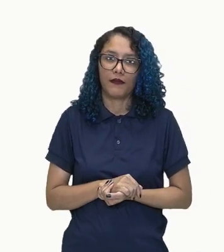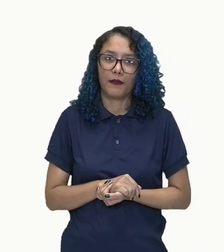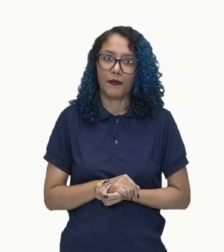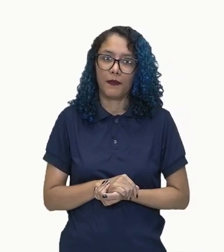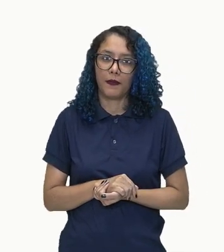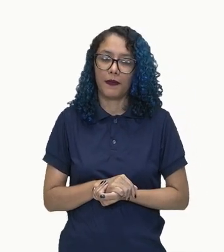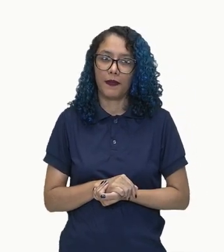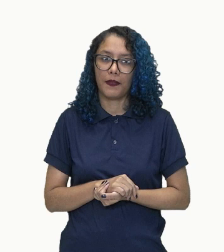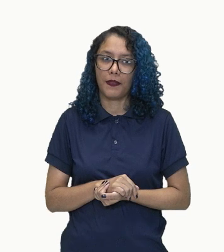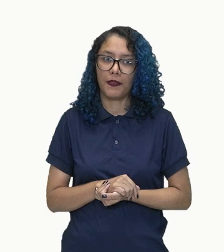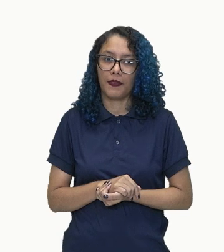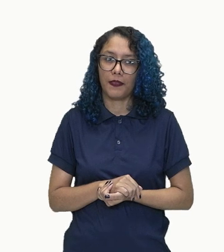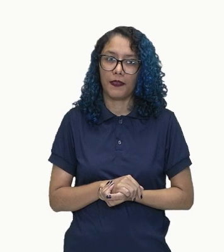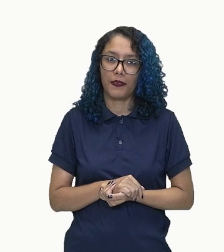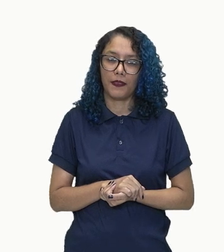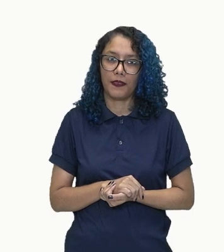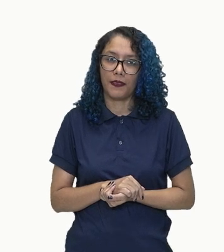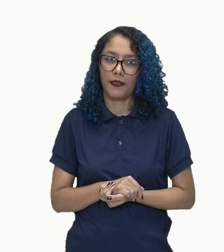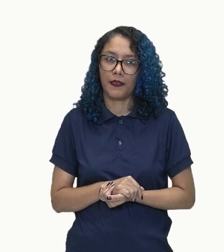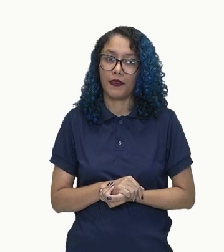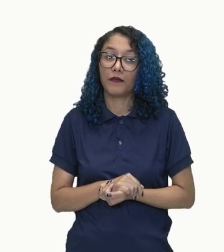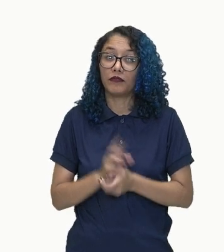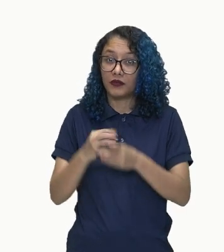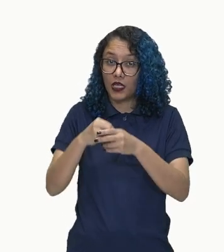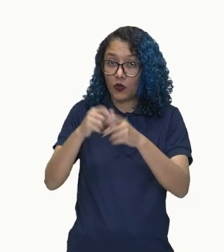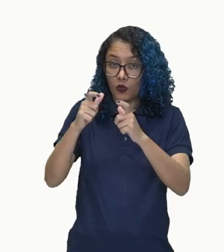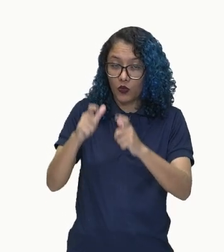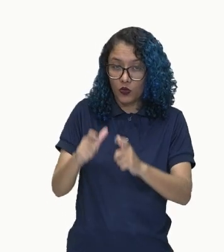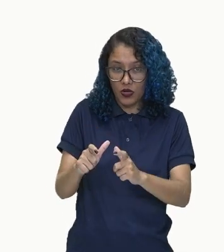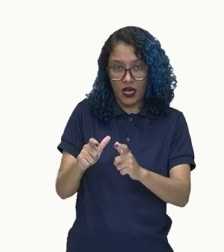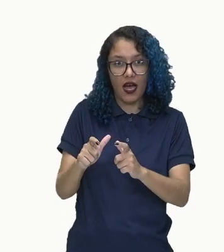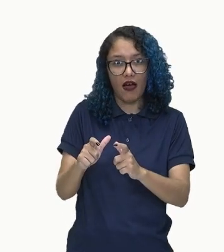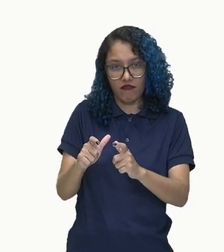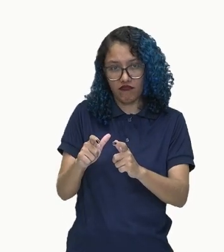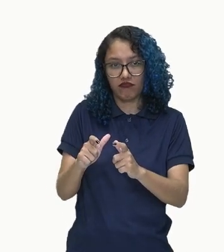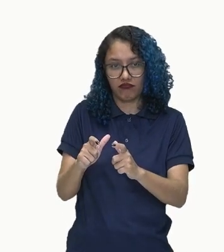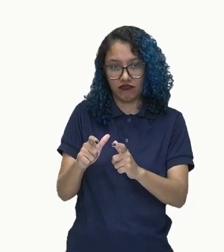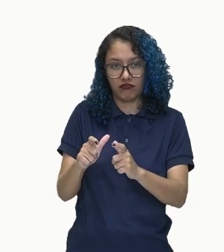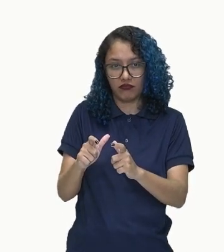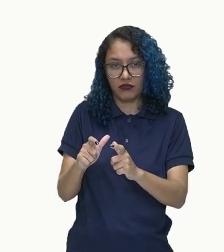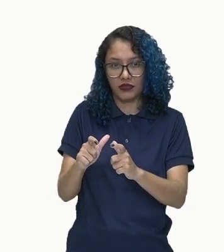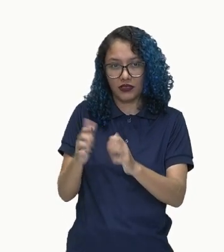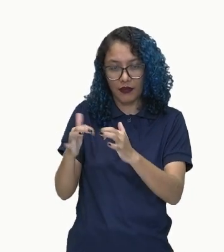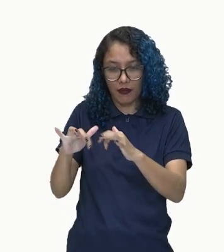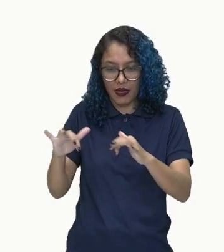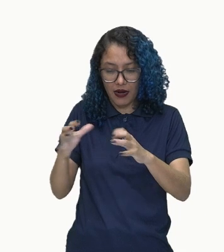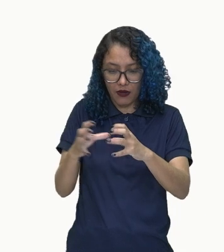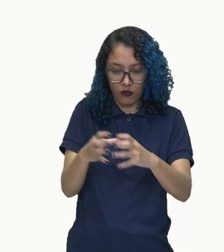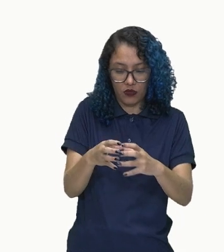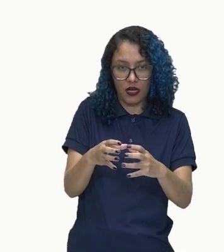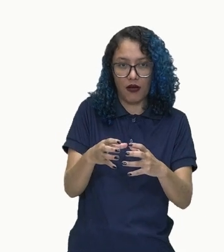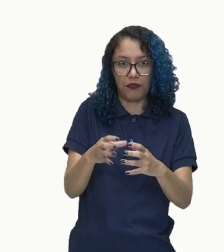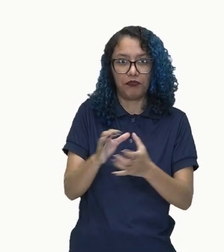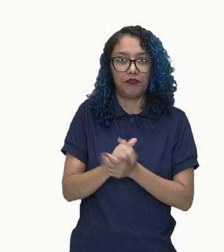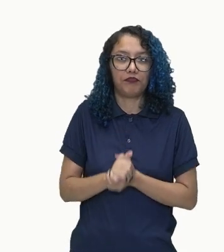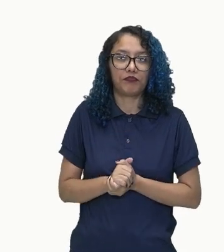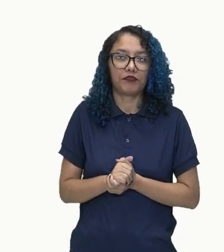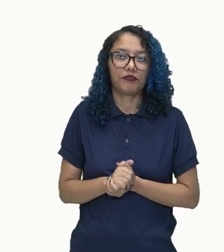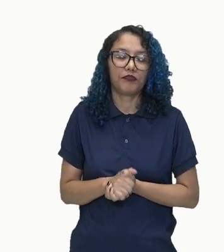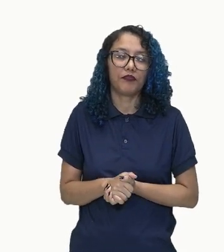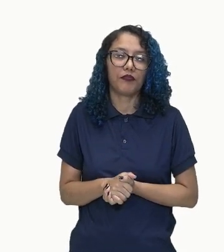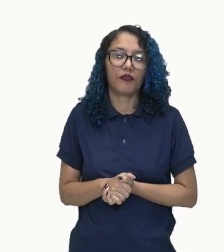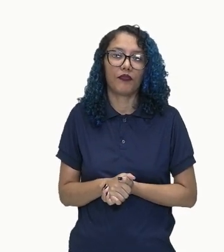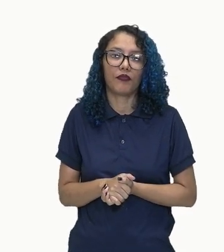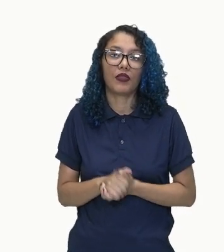Isso sendo um sistema fechado. Em uma reação química, a massa dos